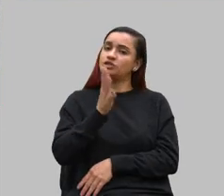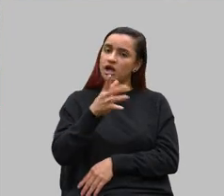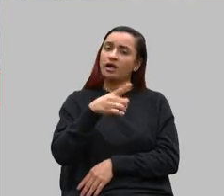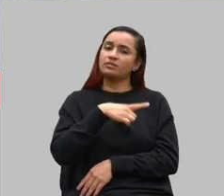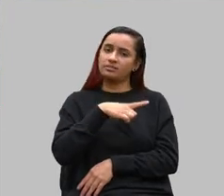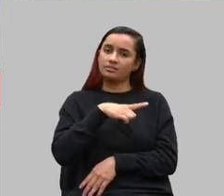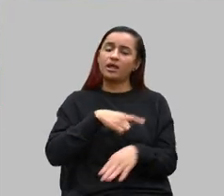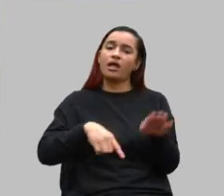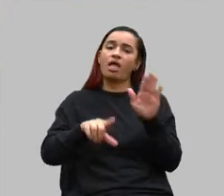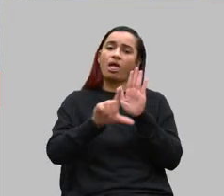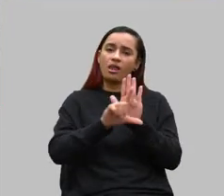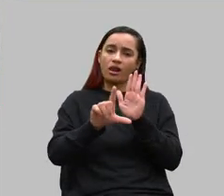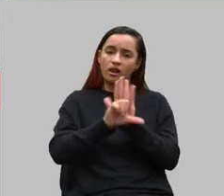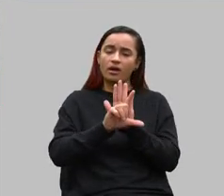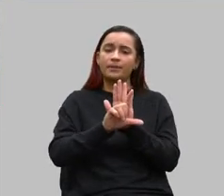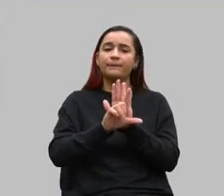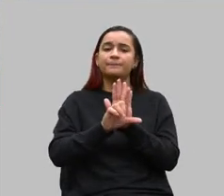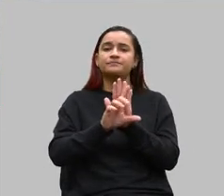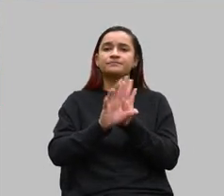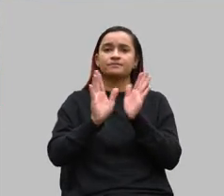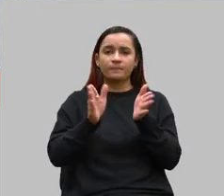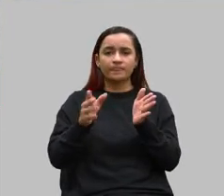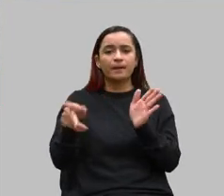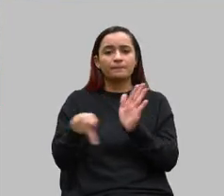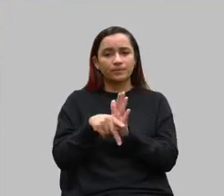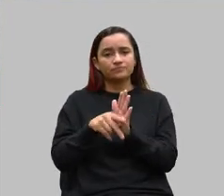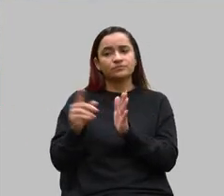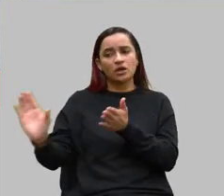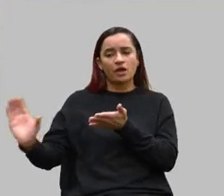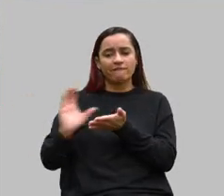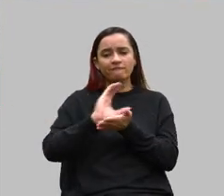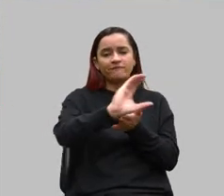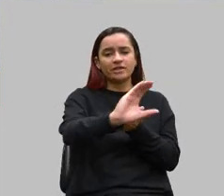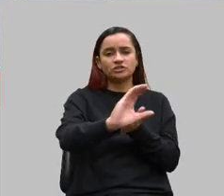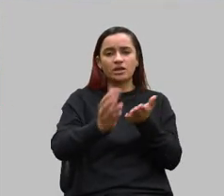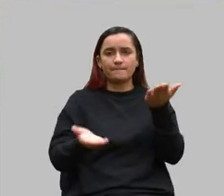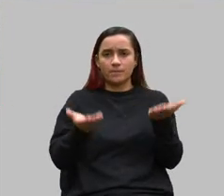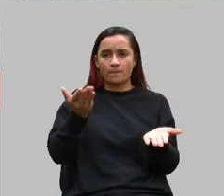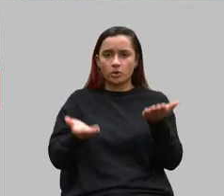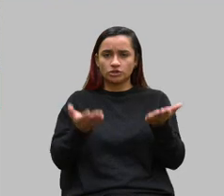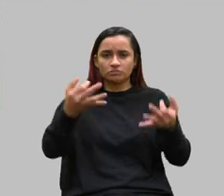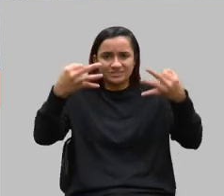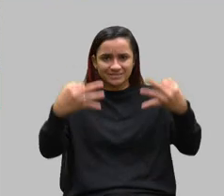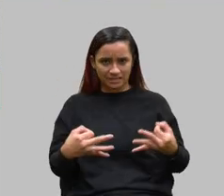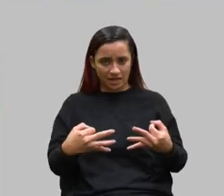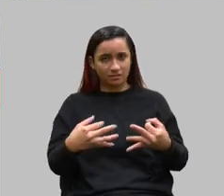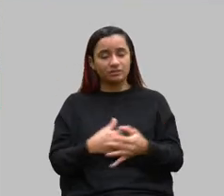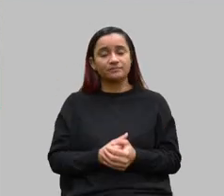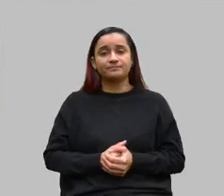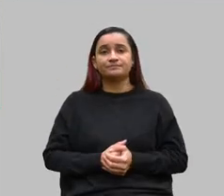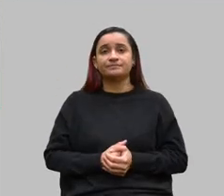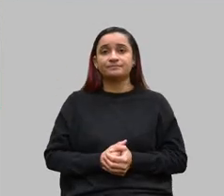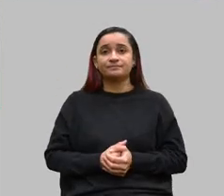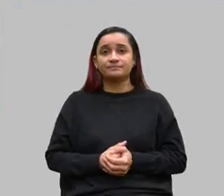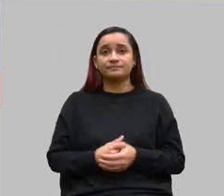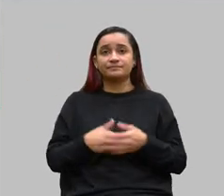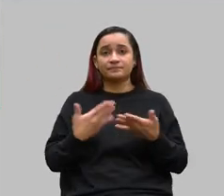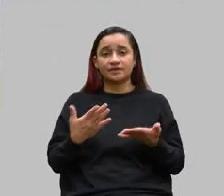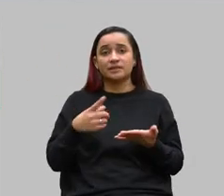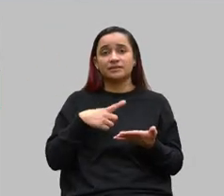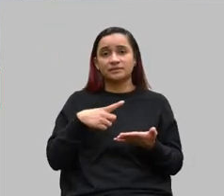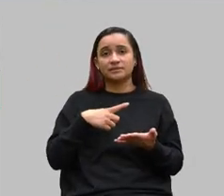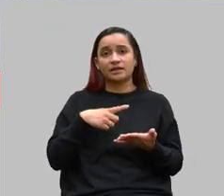né que fala que eles eh precisam ser investidos de forma proporcional eh a malha que